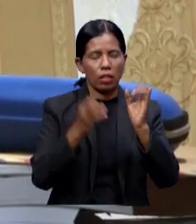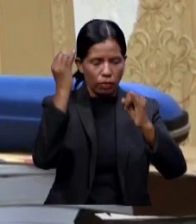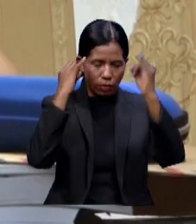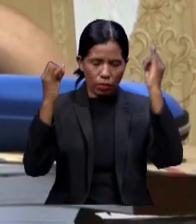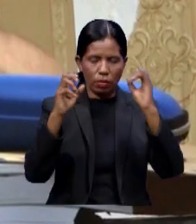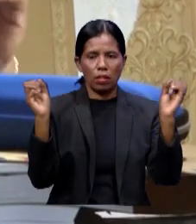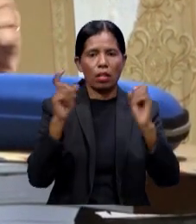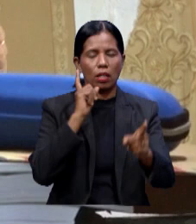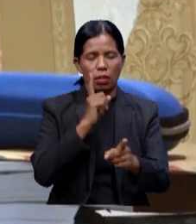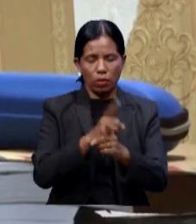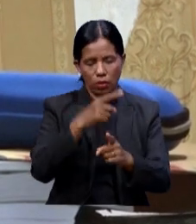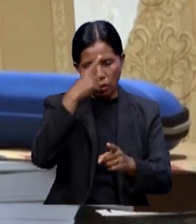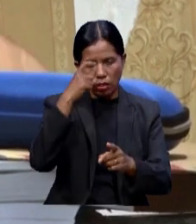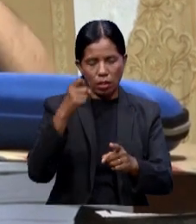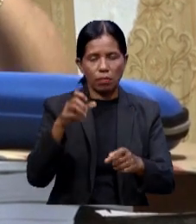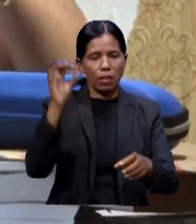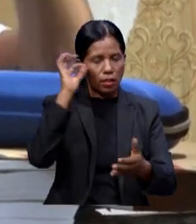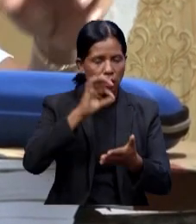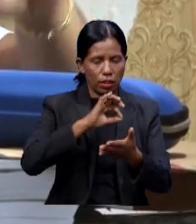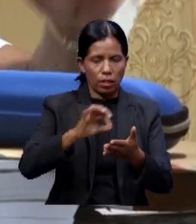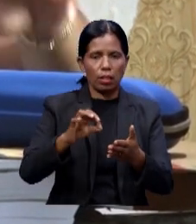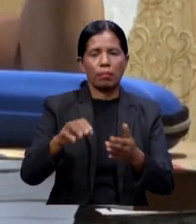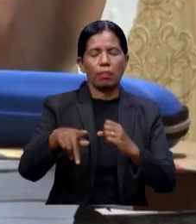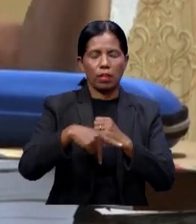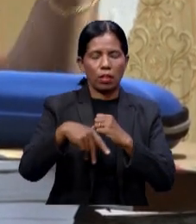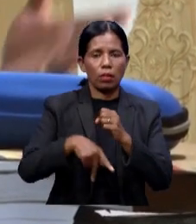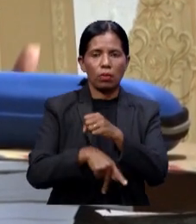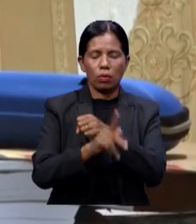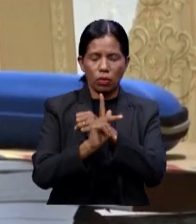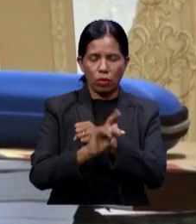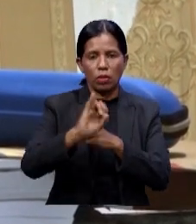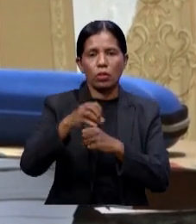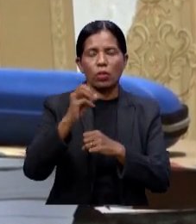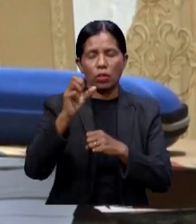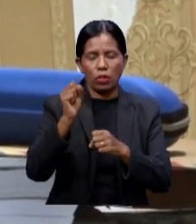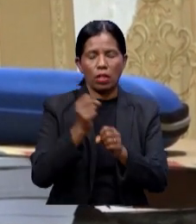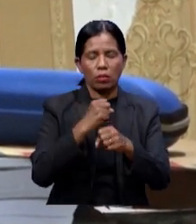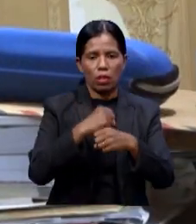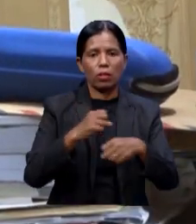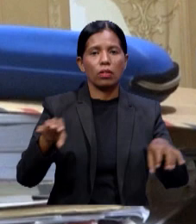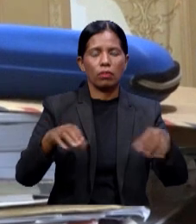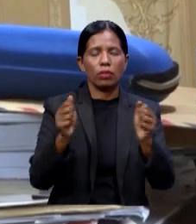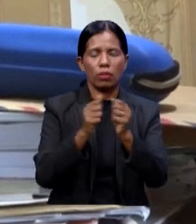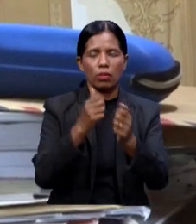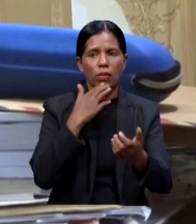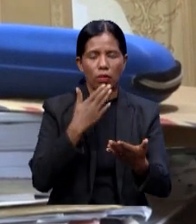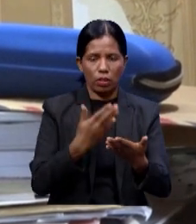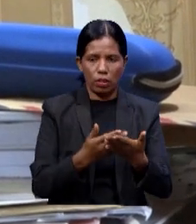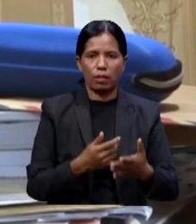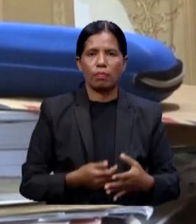los. Tamba da Daune, secretário-geral Conto, José Agostinho, halau hela serviço hodiak. Relação